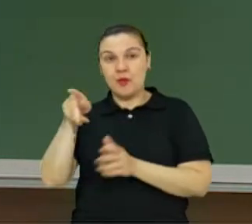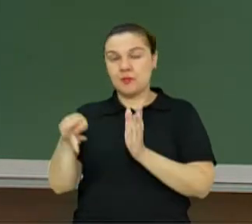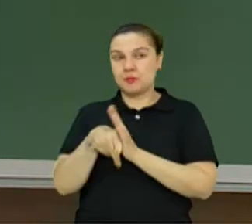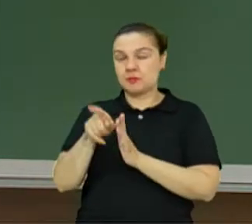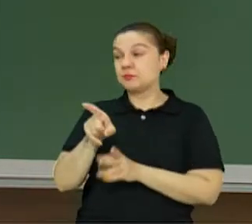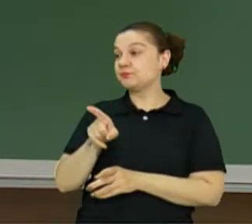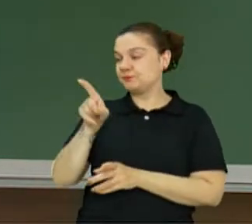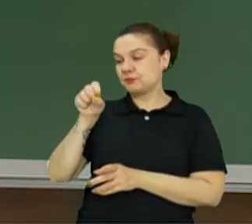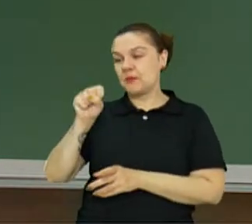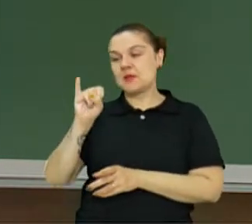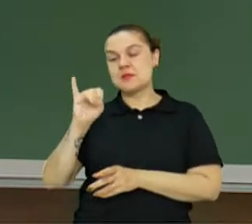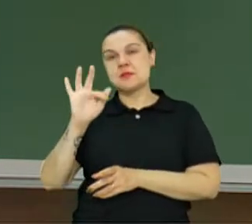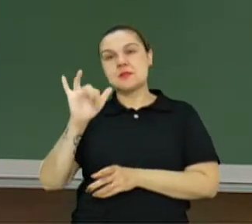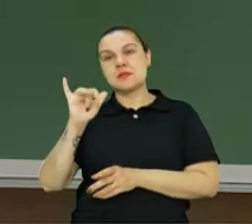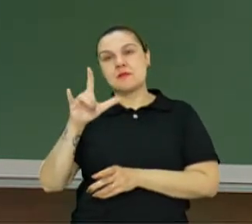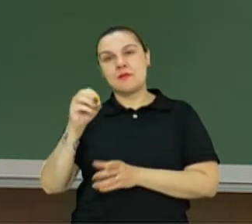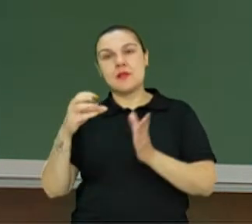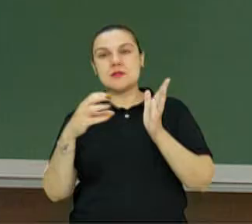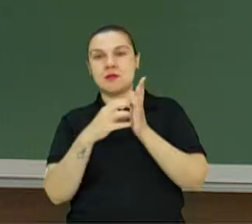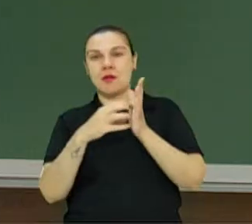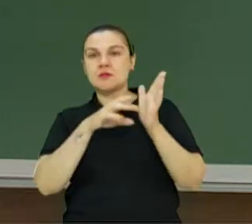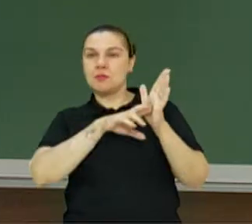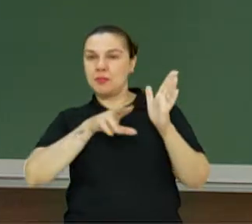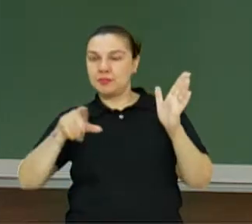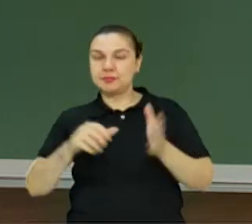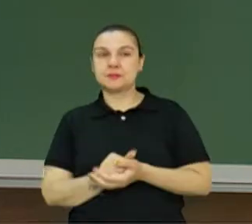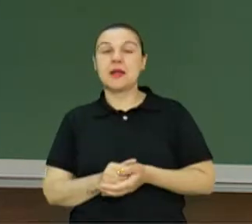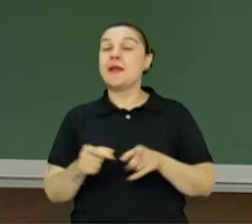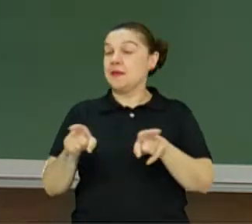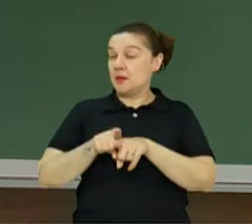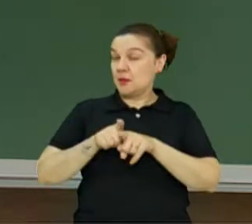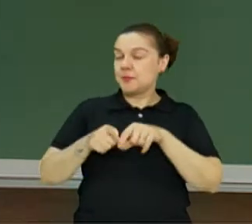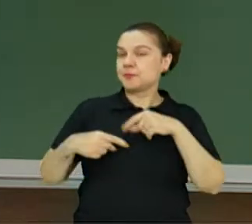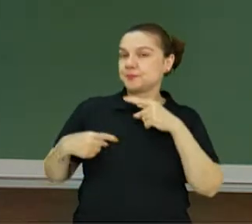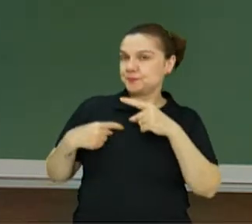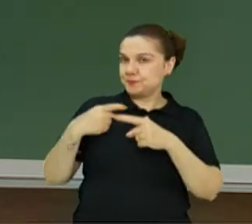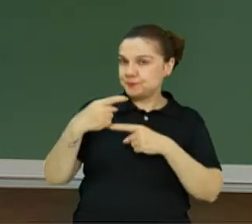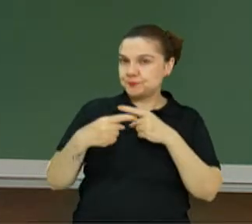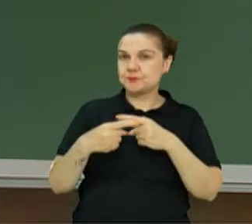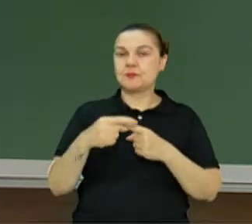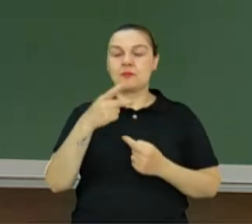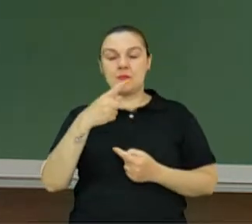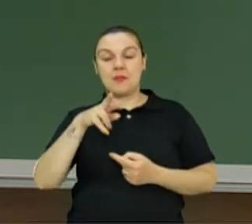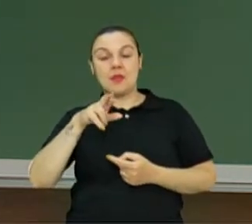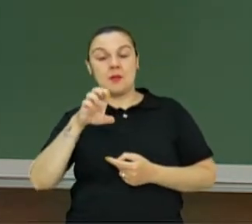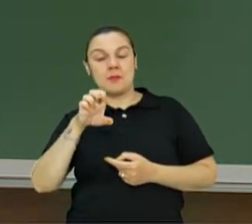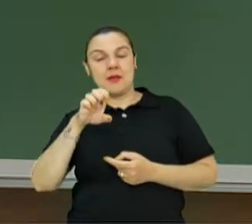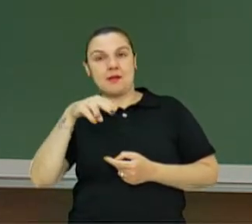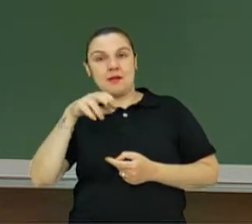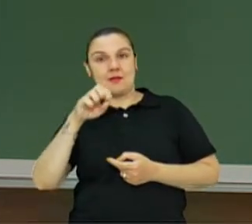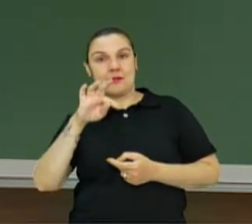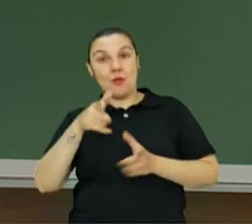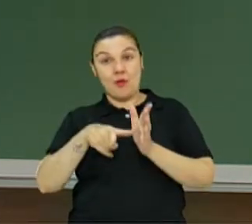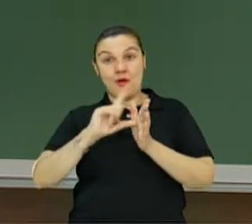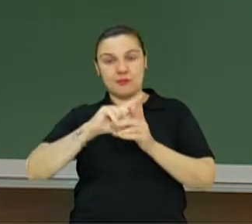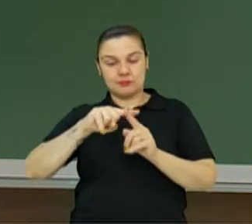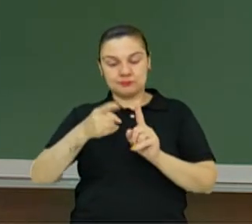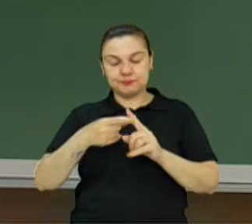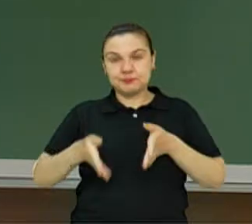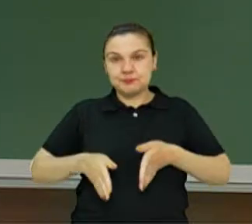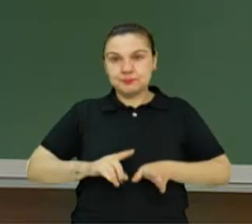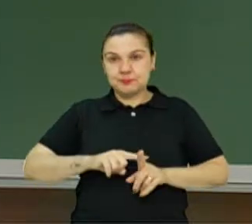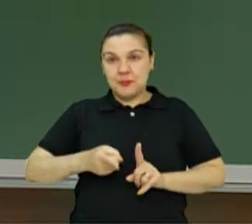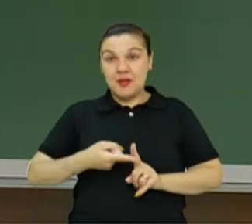né, para ver se tem sífilis, AIDS e tal, durante, né, esses exames aí que a gente chama de pré-natal, ela vai